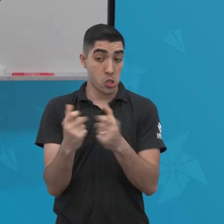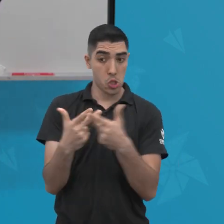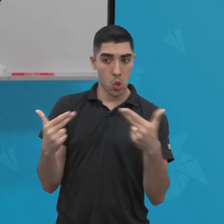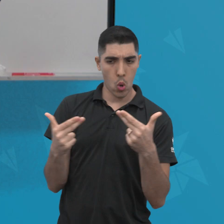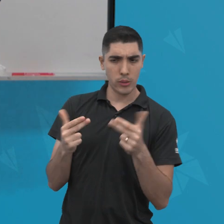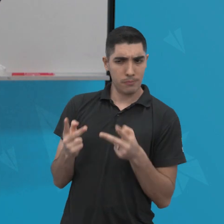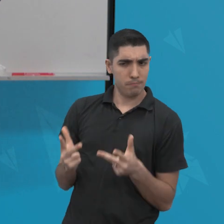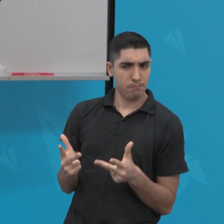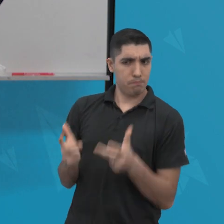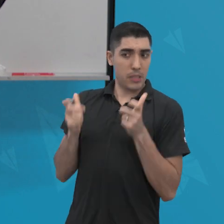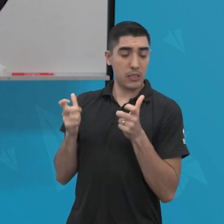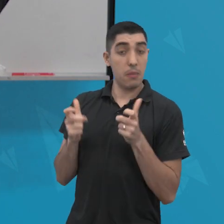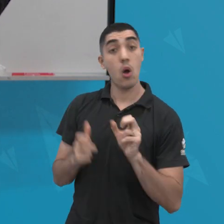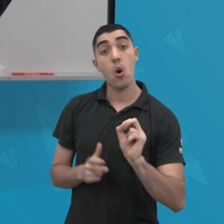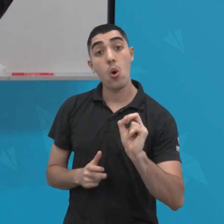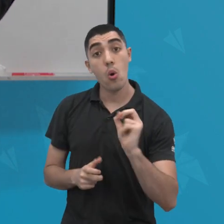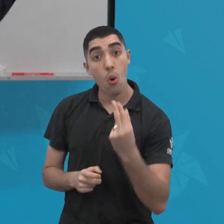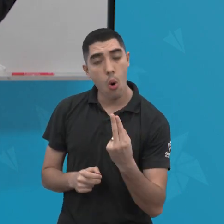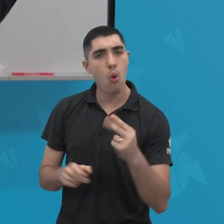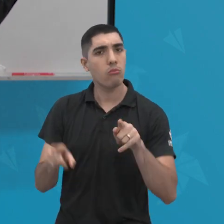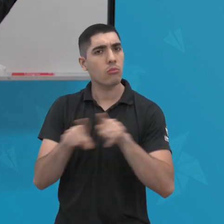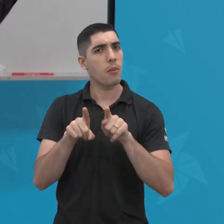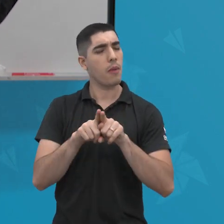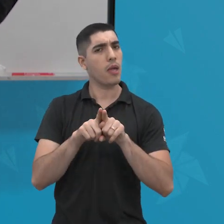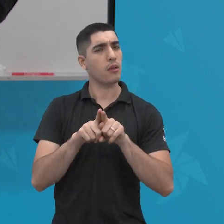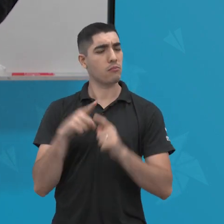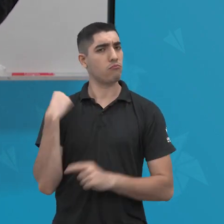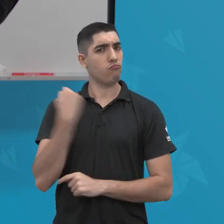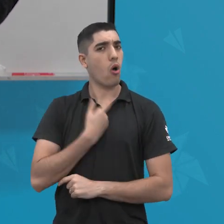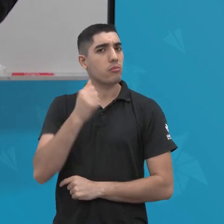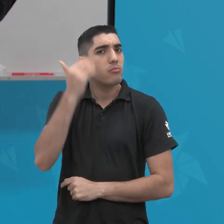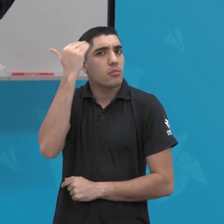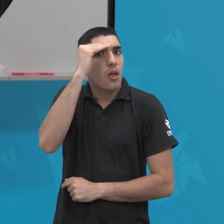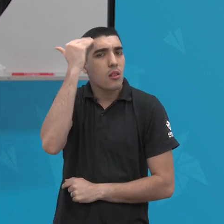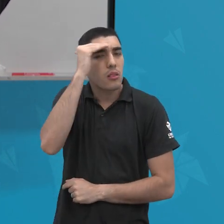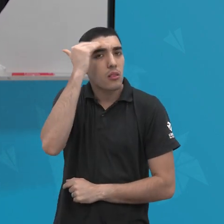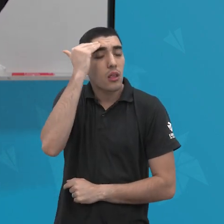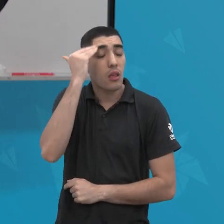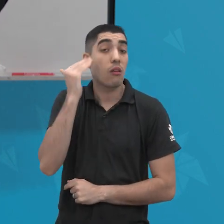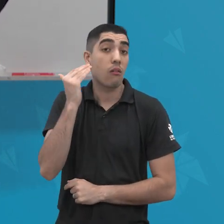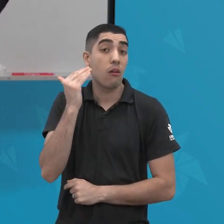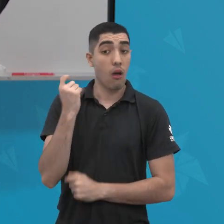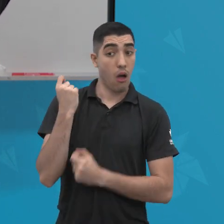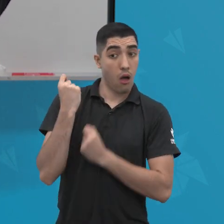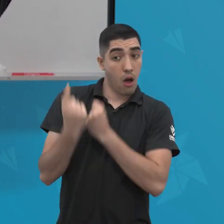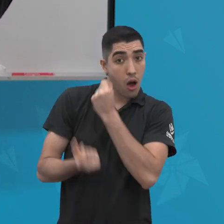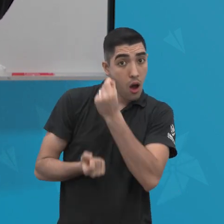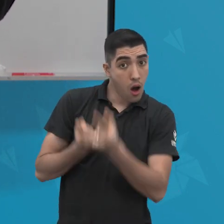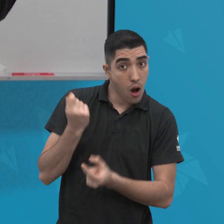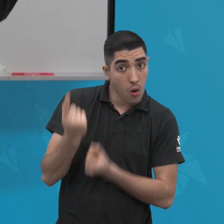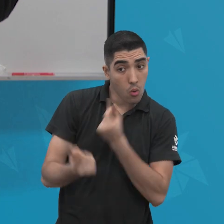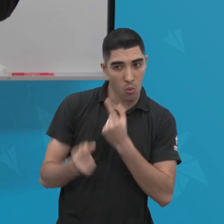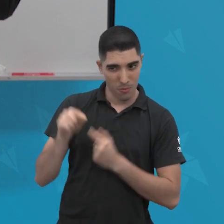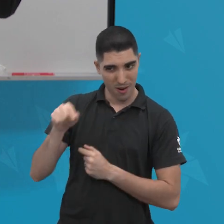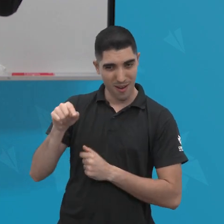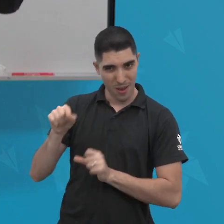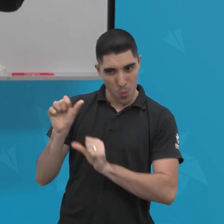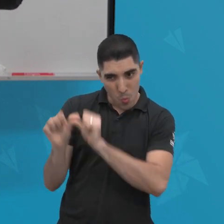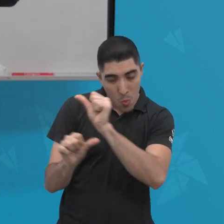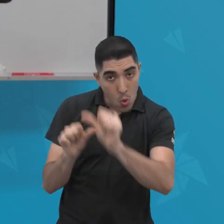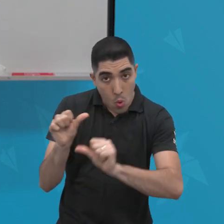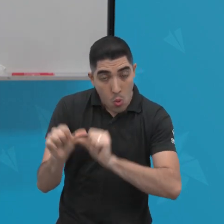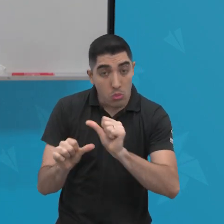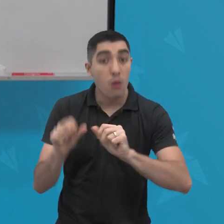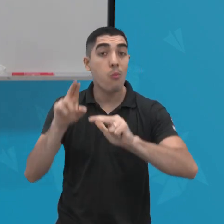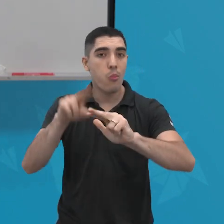previsíveis, mas ao mesmo tempo é interessante que a gente precisa notar que muitas vezes essas consequências também